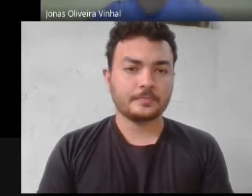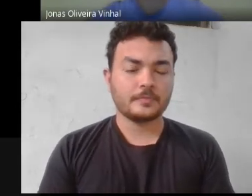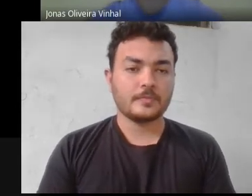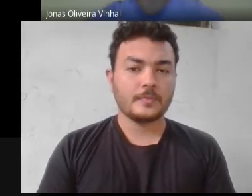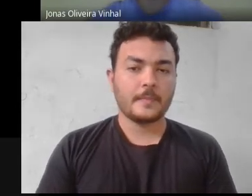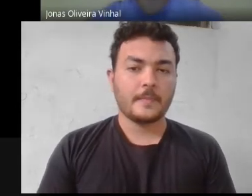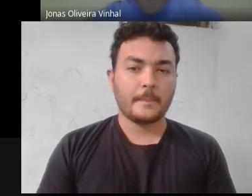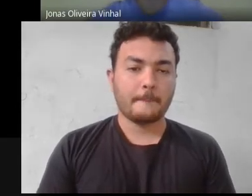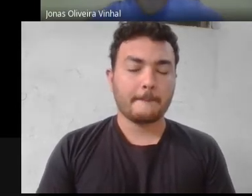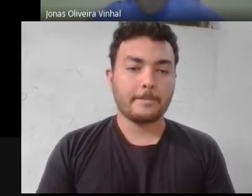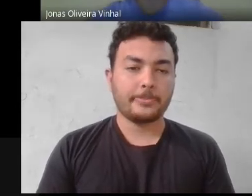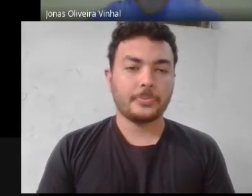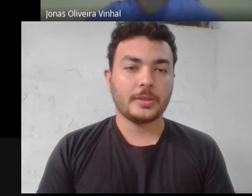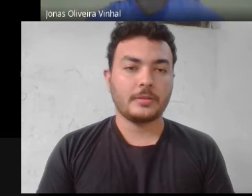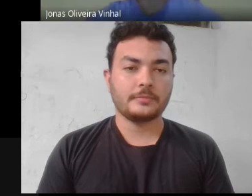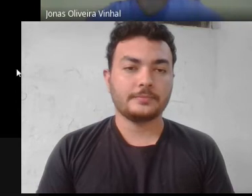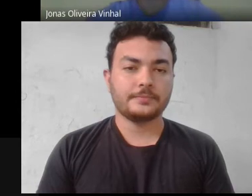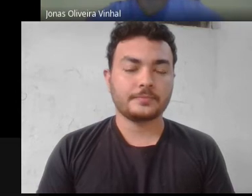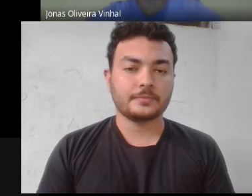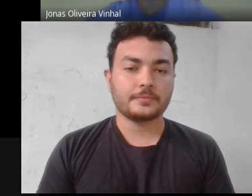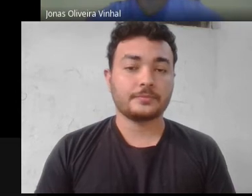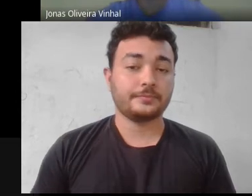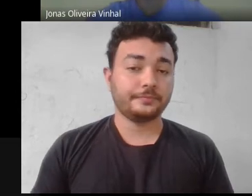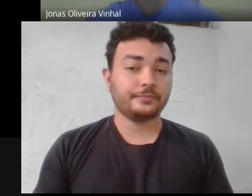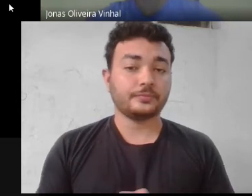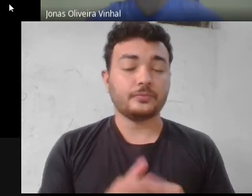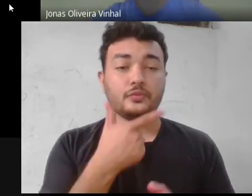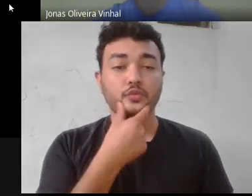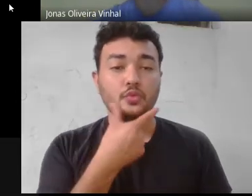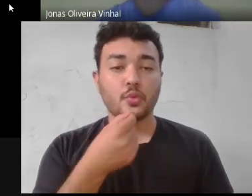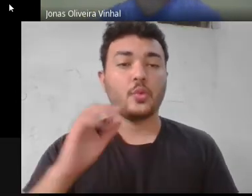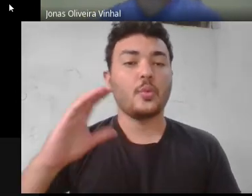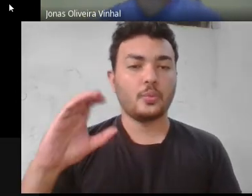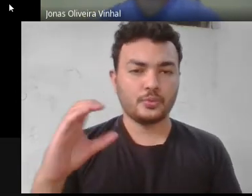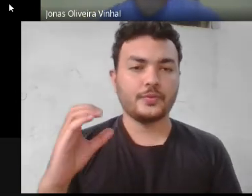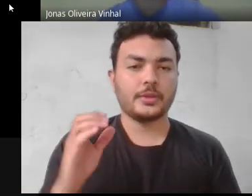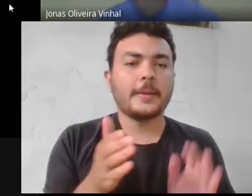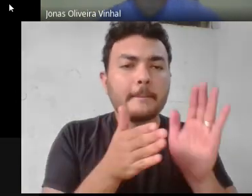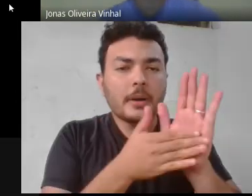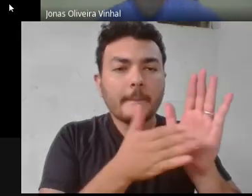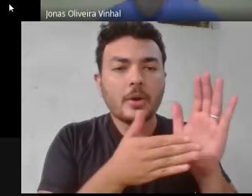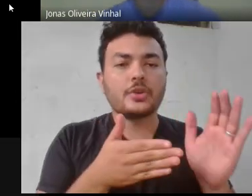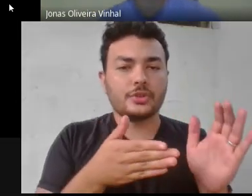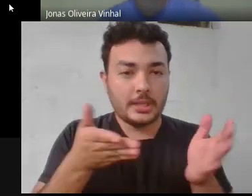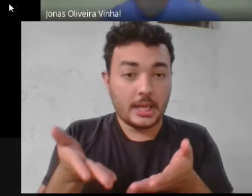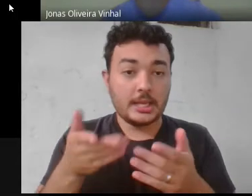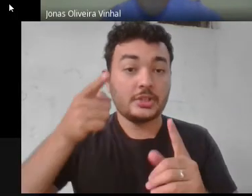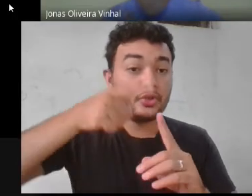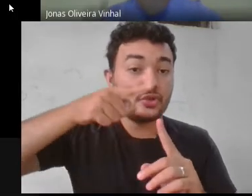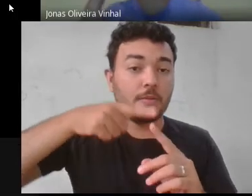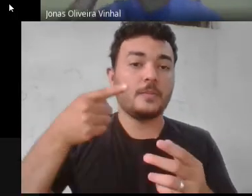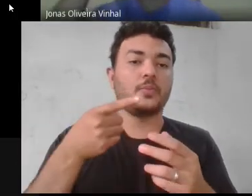em 1927, no início do século 20, e os cientistas que propuseram inicialmente esse tipo de estudo,